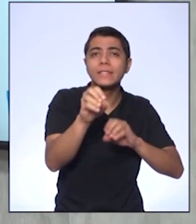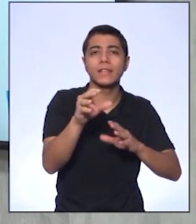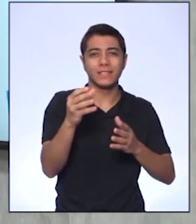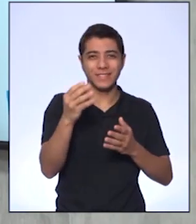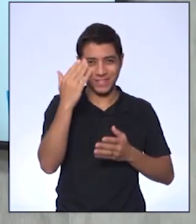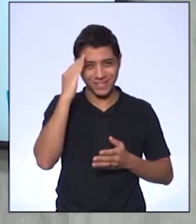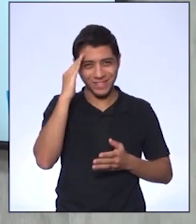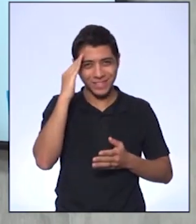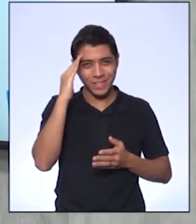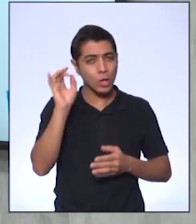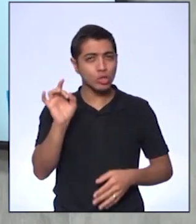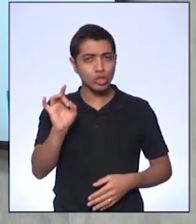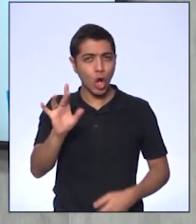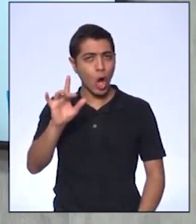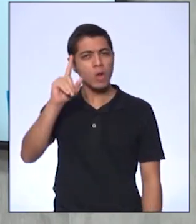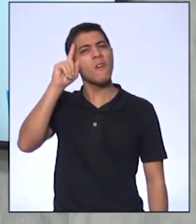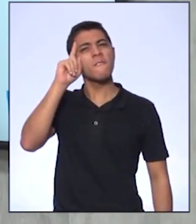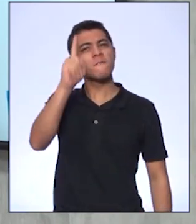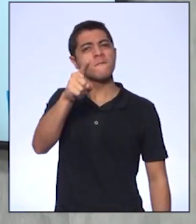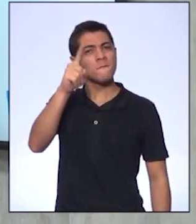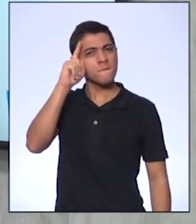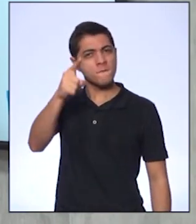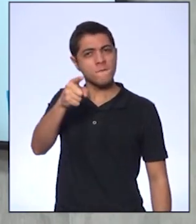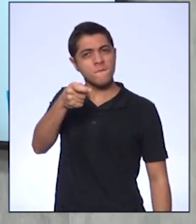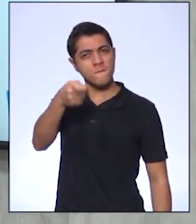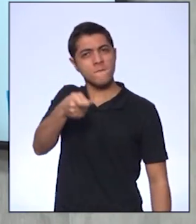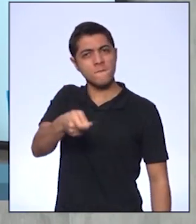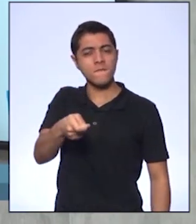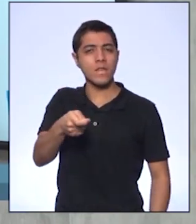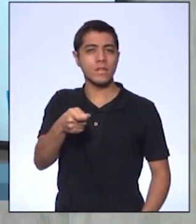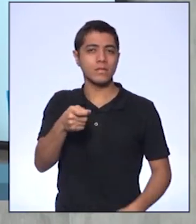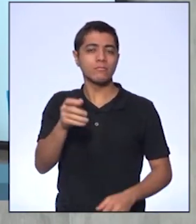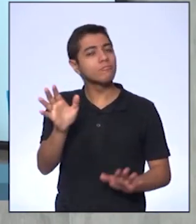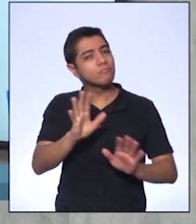e mandar no outro. Não, às vezes é algo muito mais